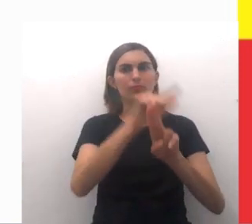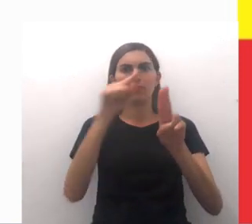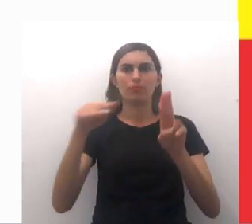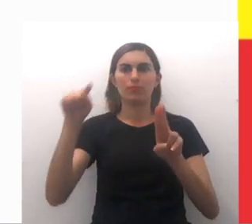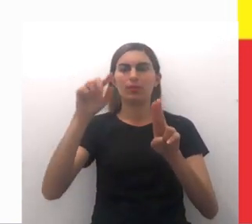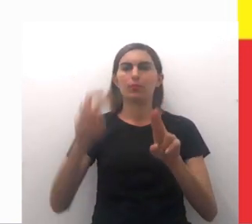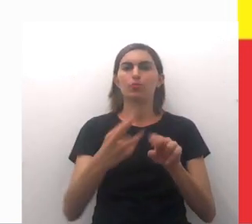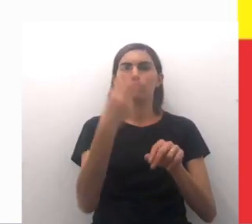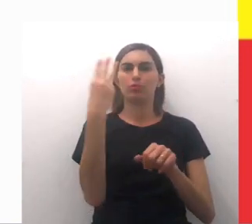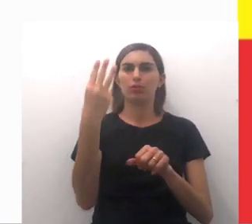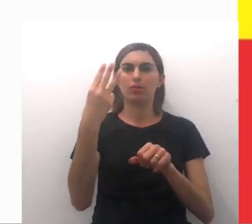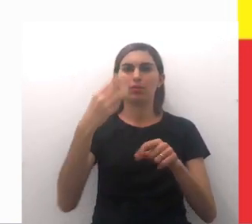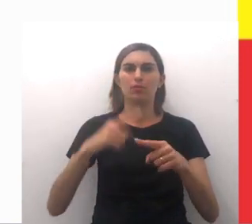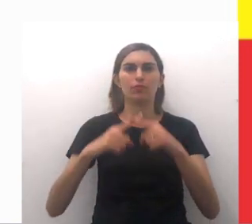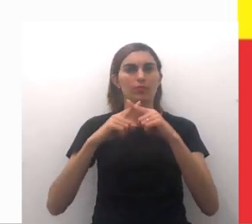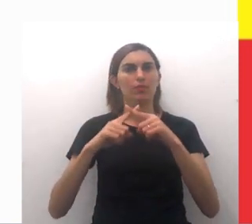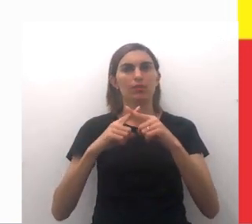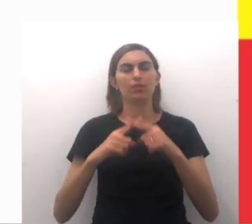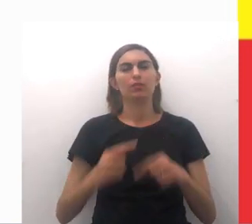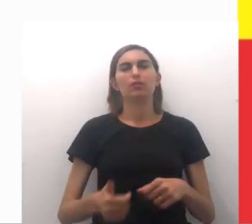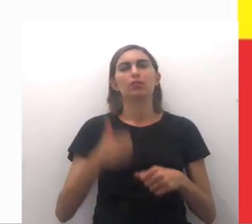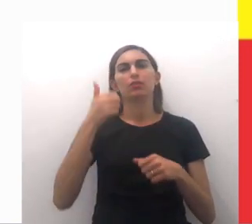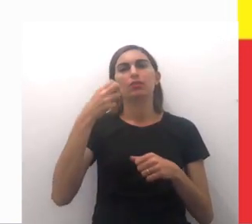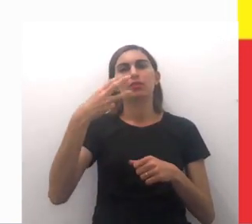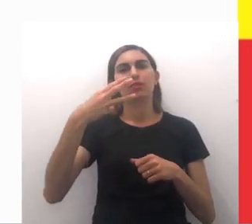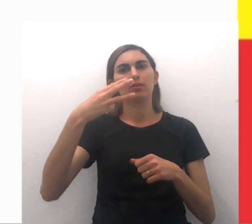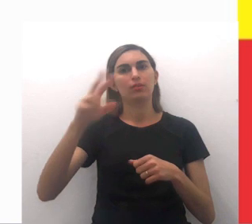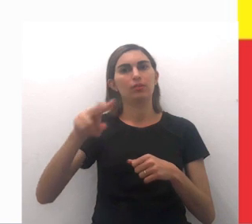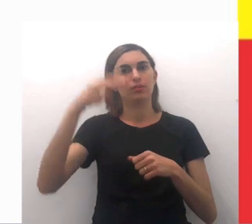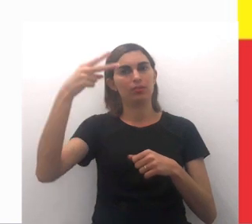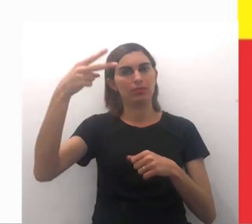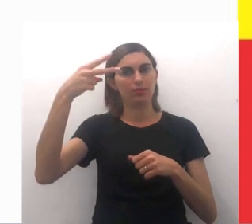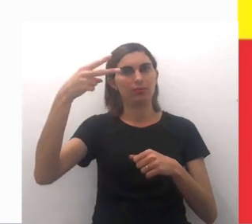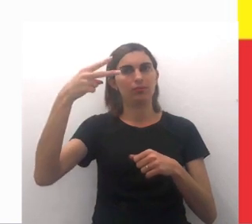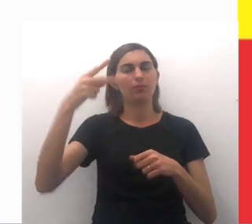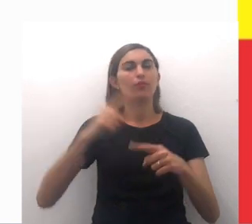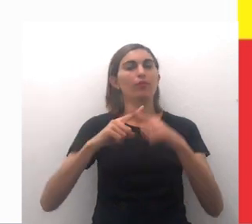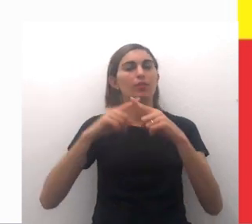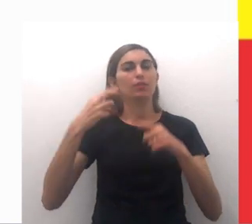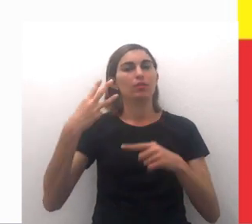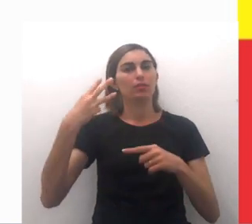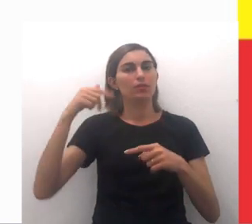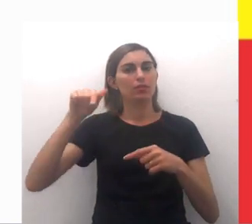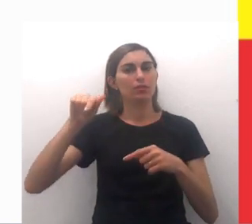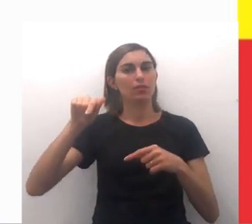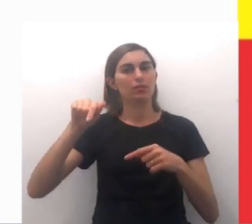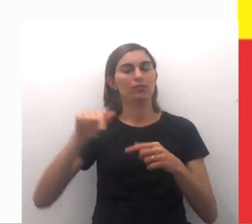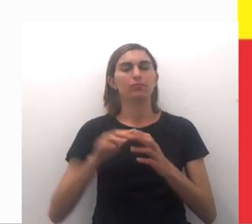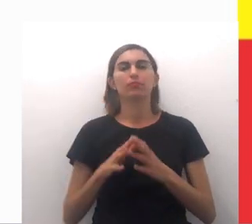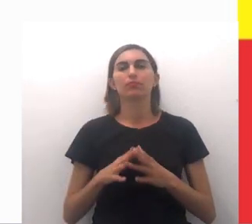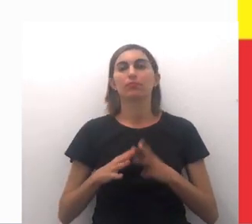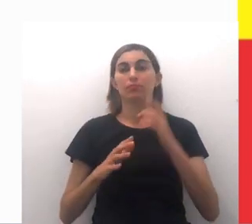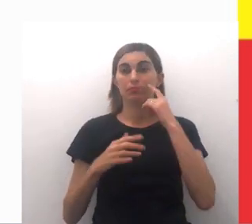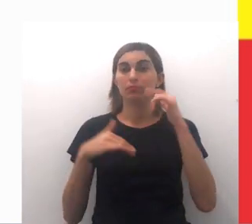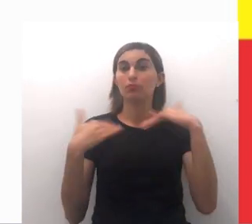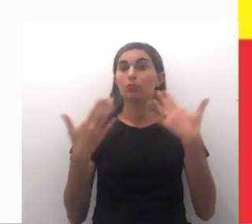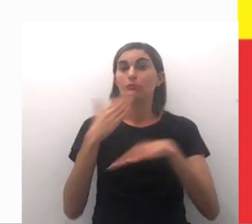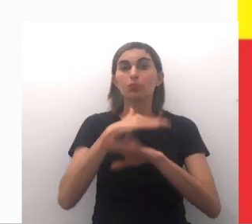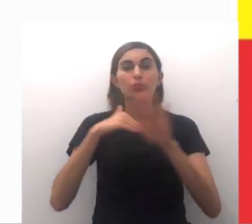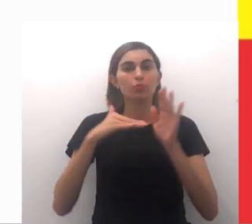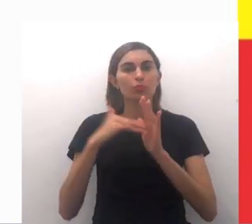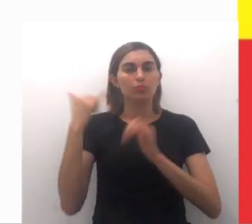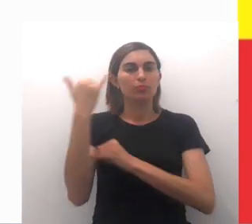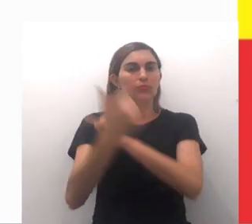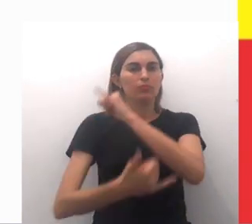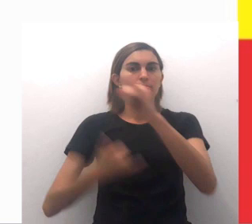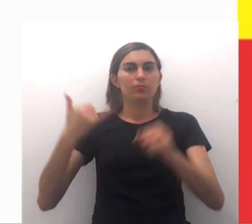π eu usei 3, vezes o raio 13, olha ali em cima, ao quadrado, vezes a altura 37. Então, todas